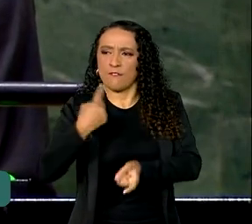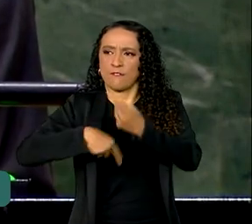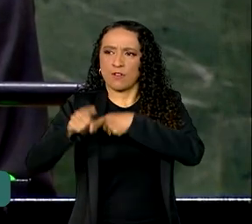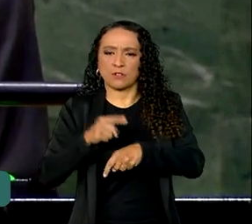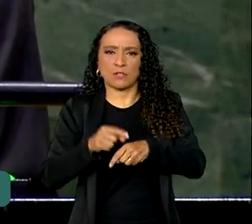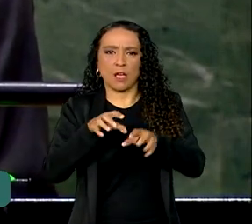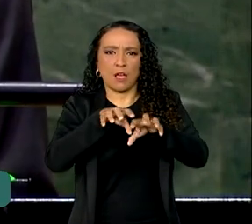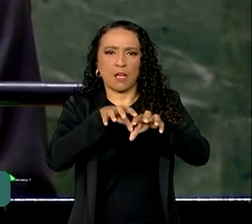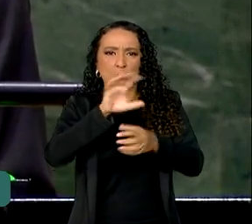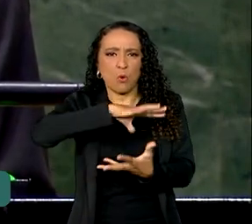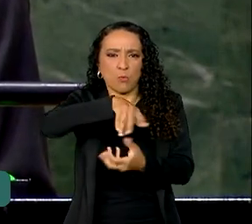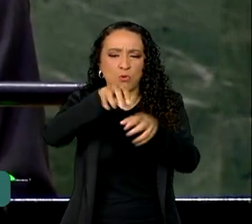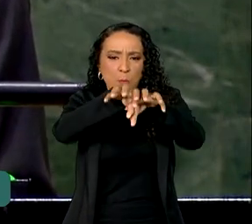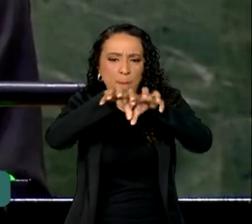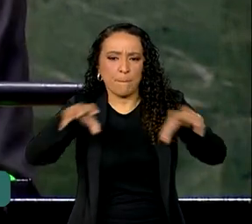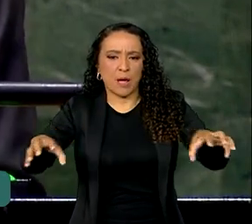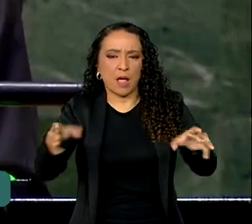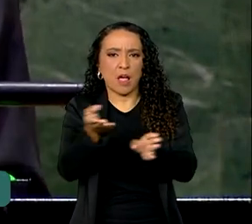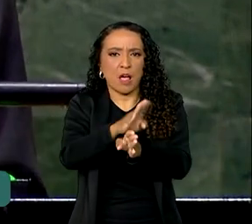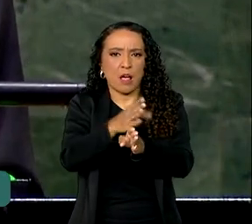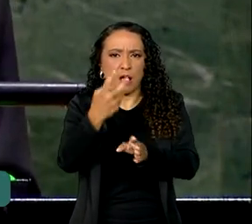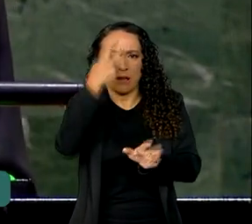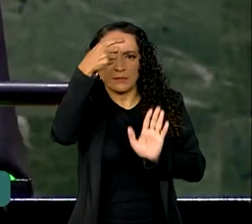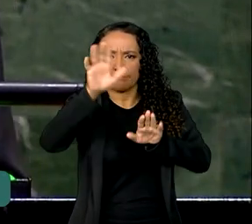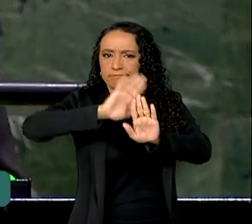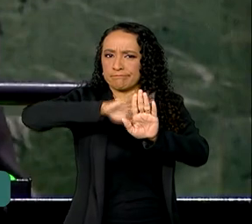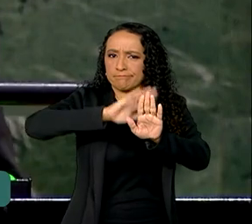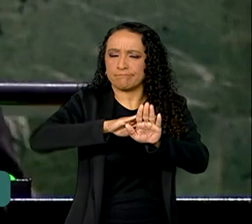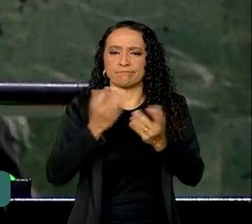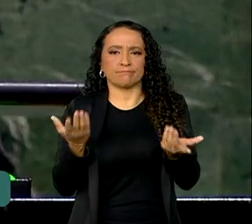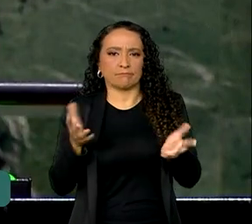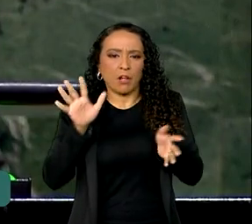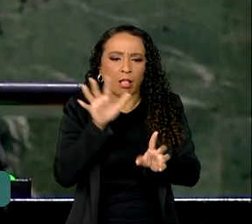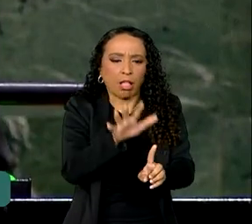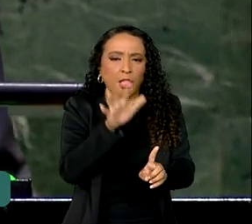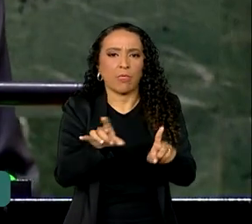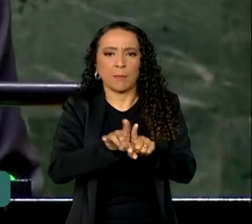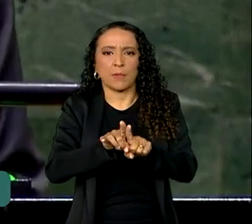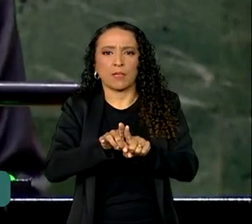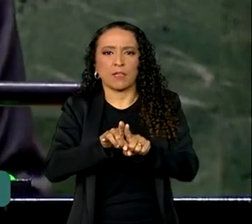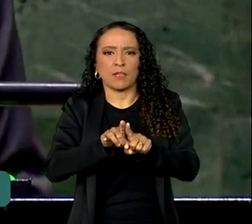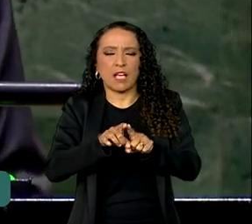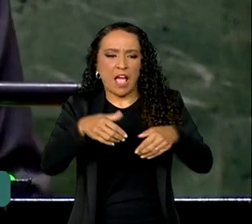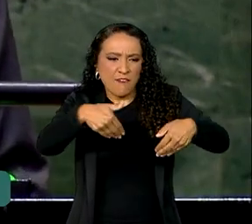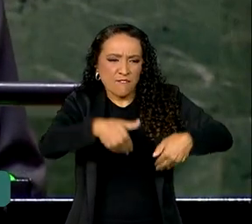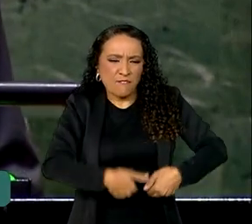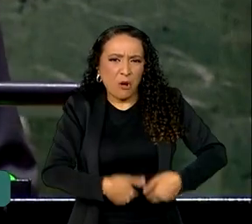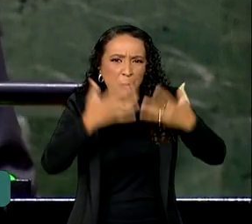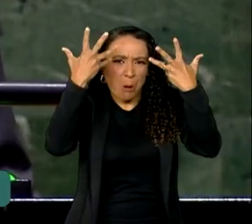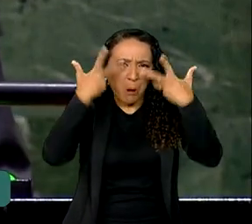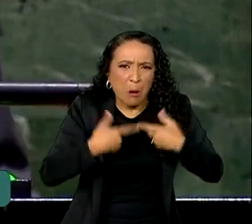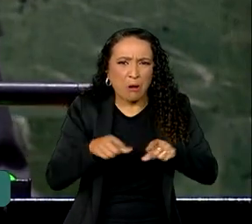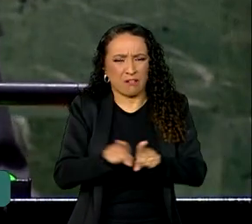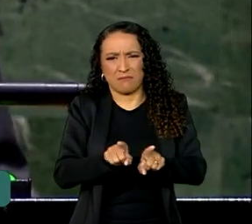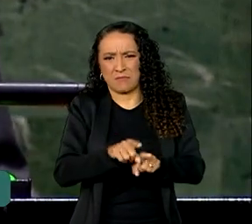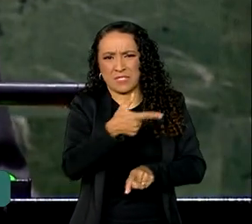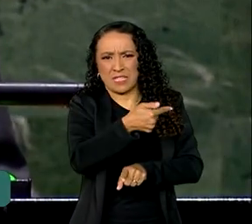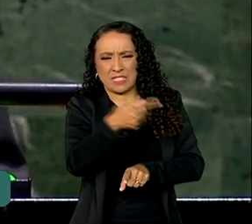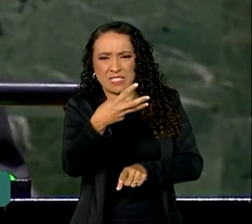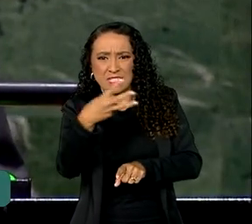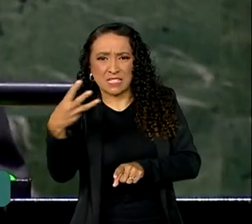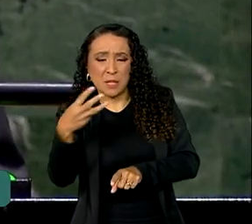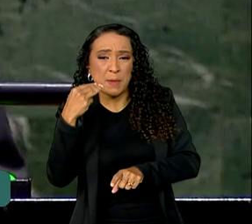em fronteiras ideológicas ou zonas de influência. Naturalizar a fome de